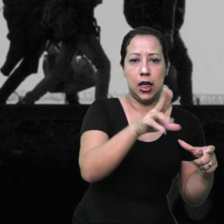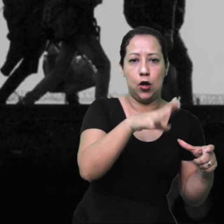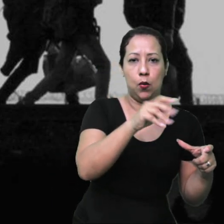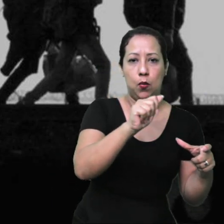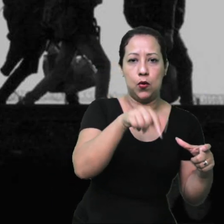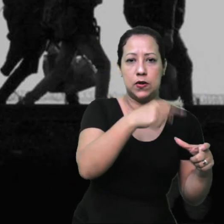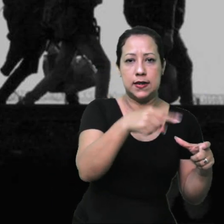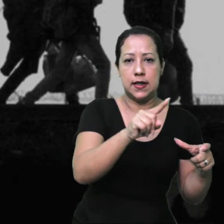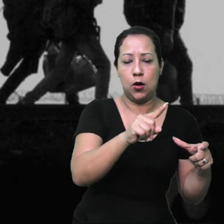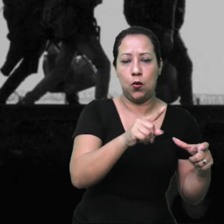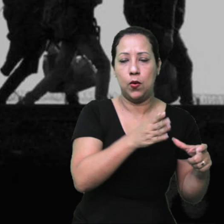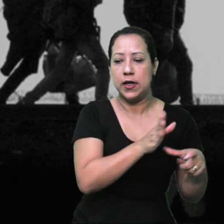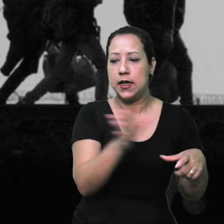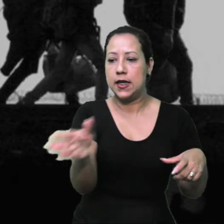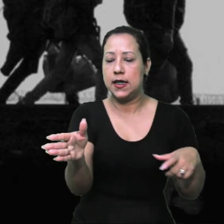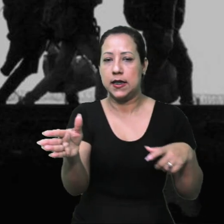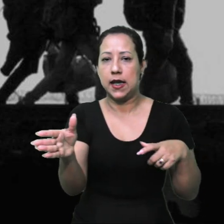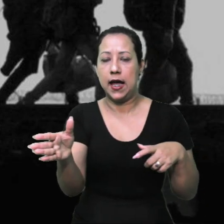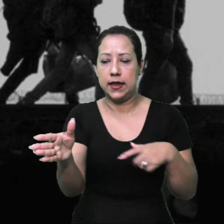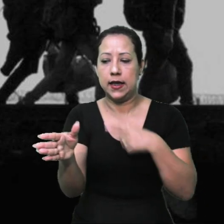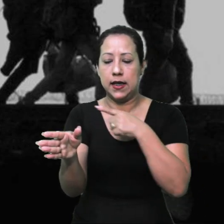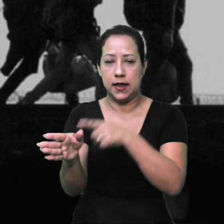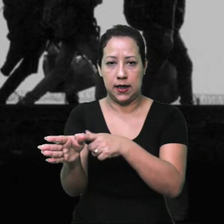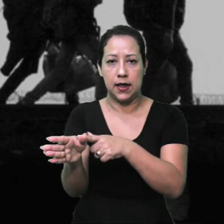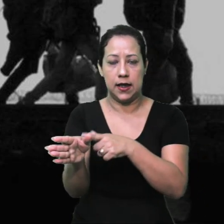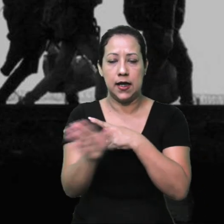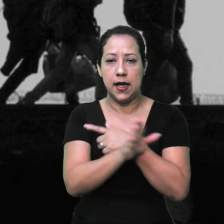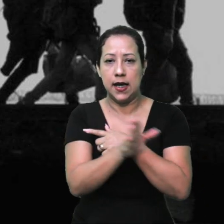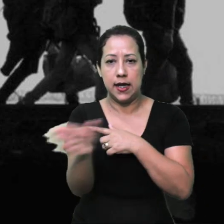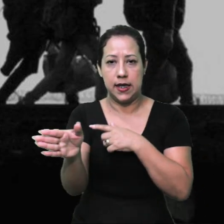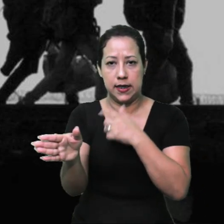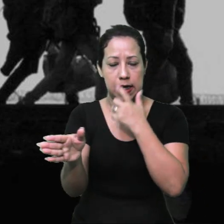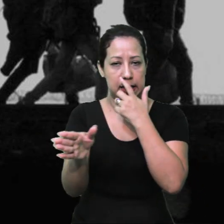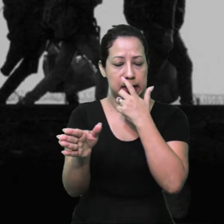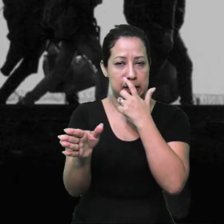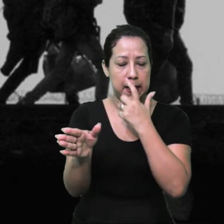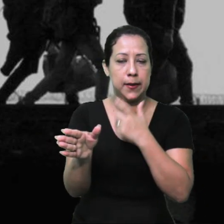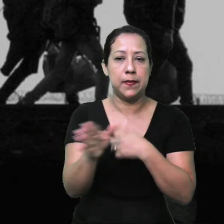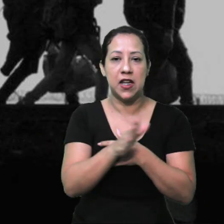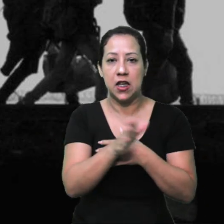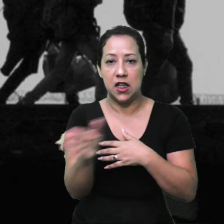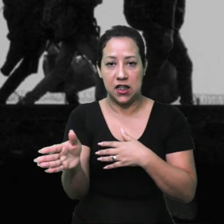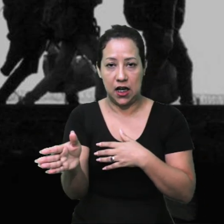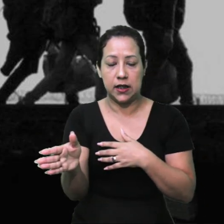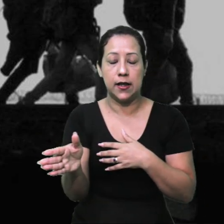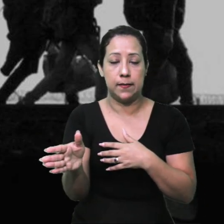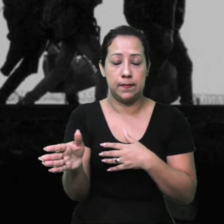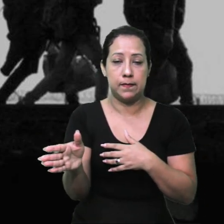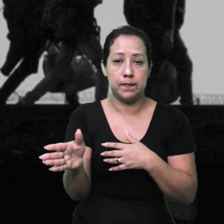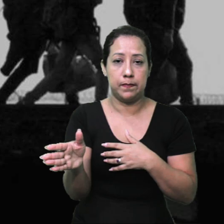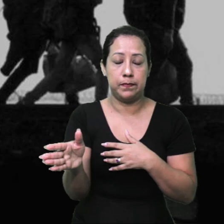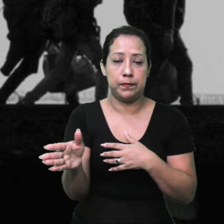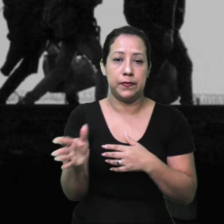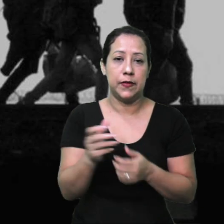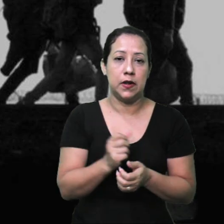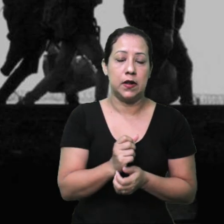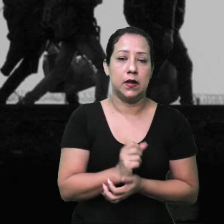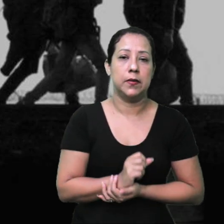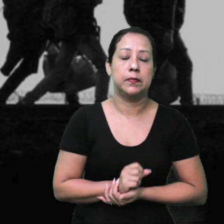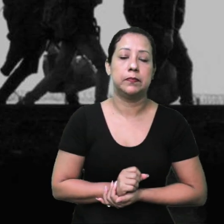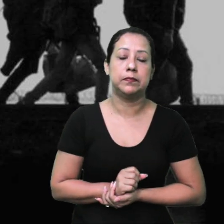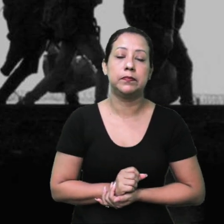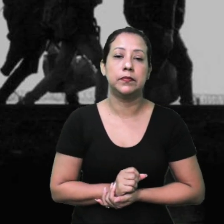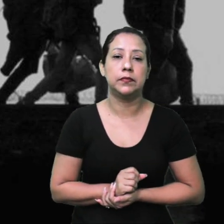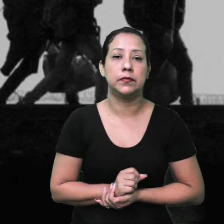é entrada. E o principal fator que faz as pessoas migrarem está relacionado a